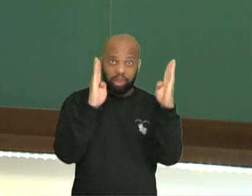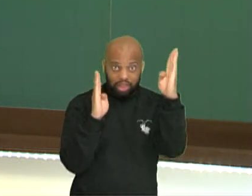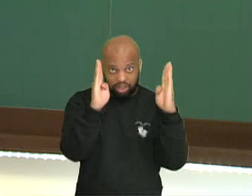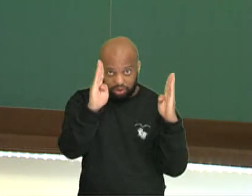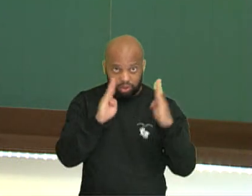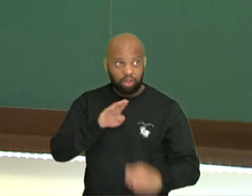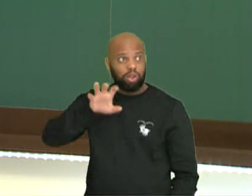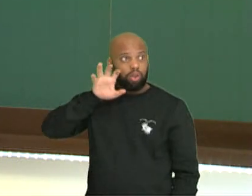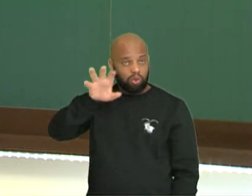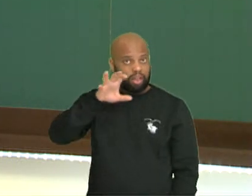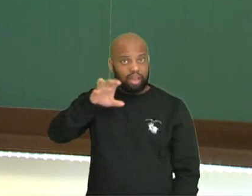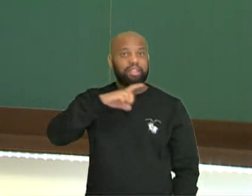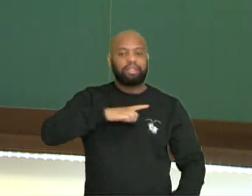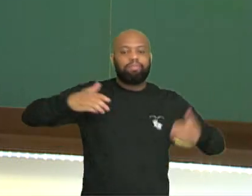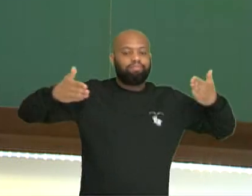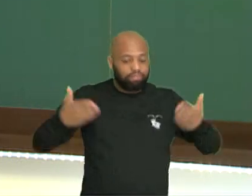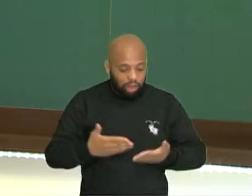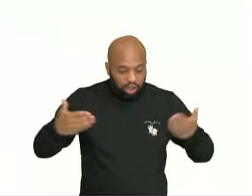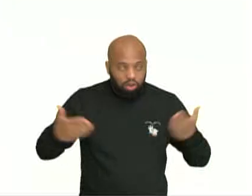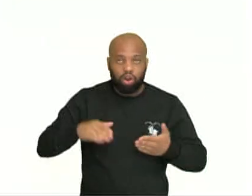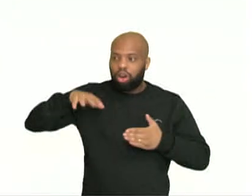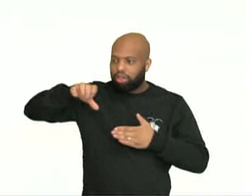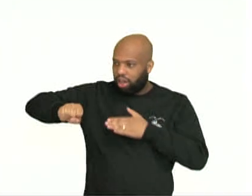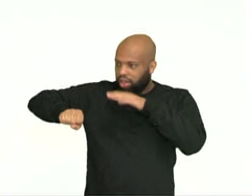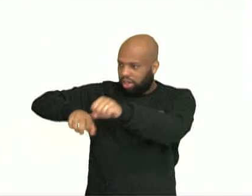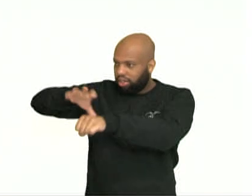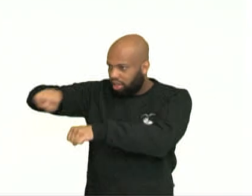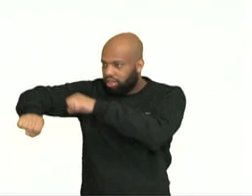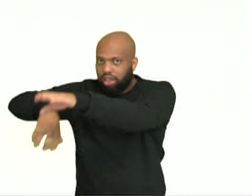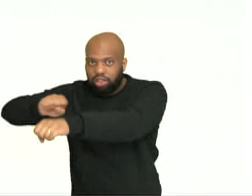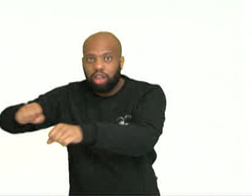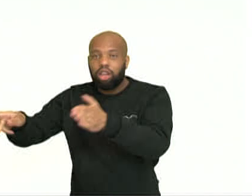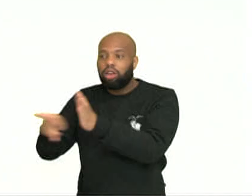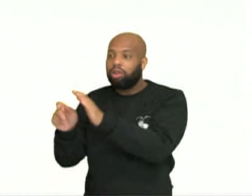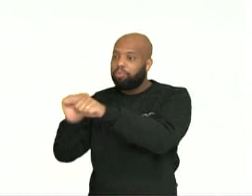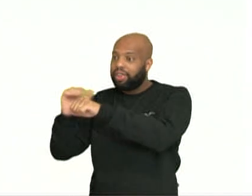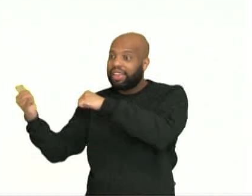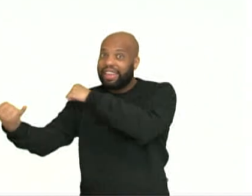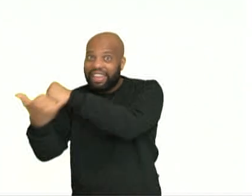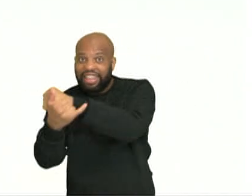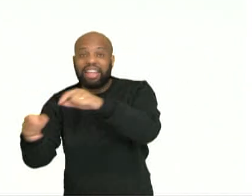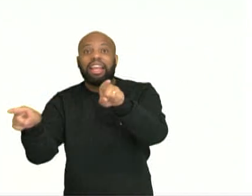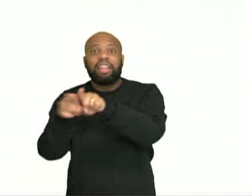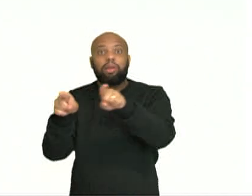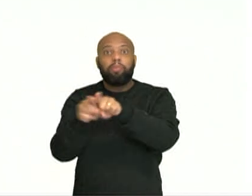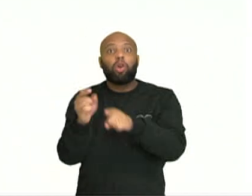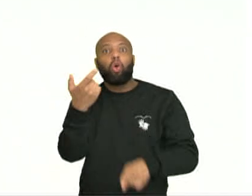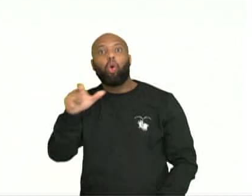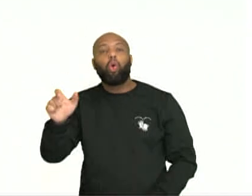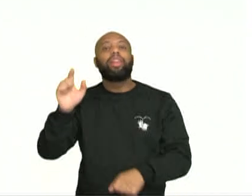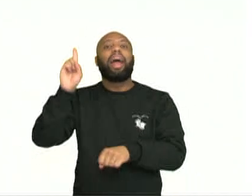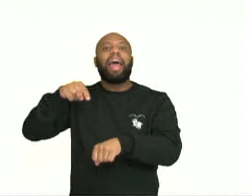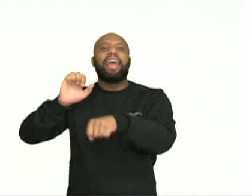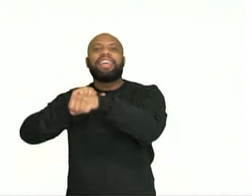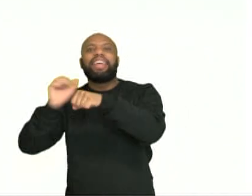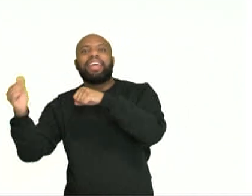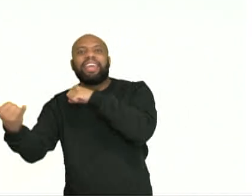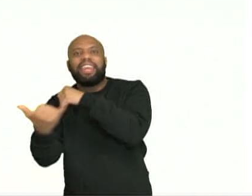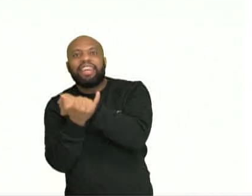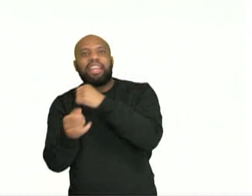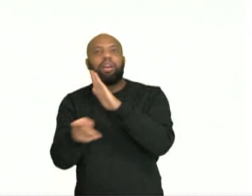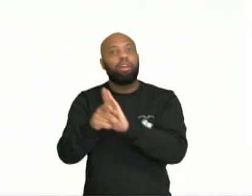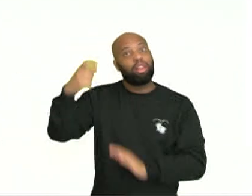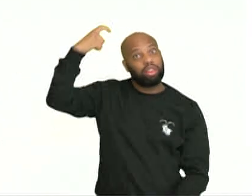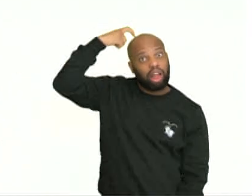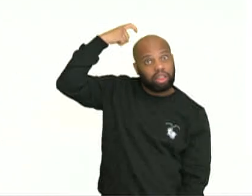aí mais atual, onde ela expandiu seus domínios para a ilha vizinha, a Ilha da Irlanda. E dentro dessa conformação da Ilha da